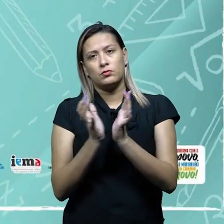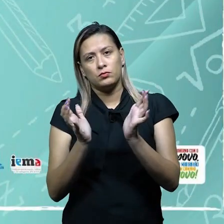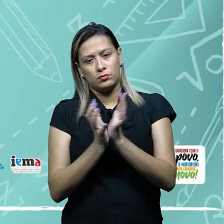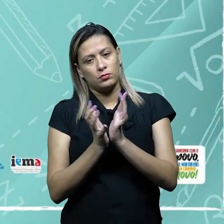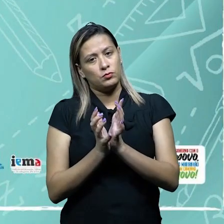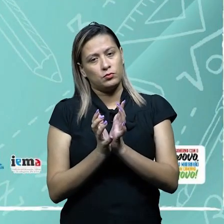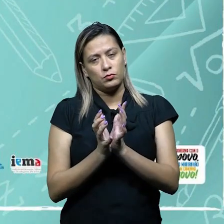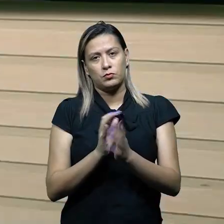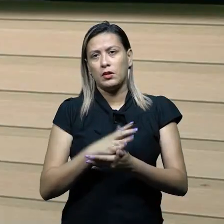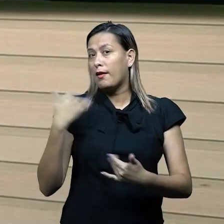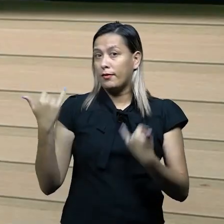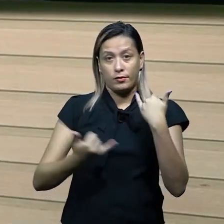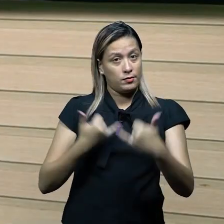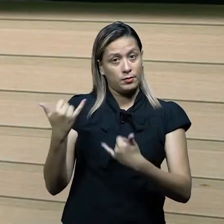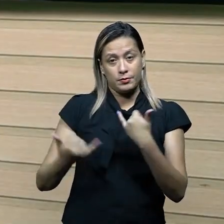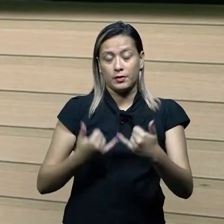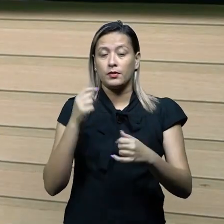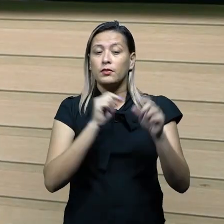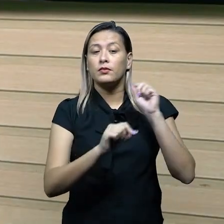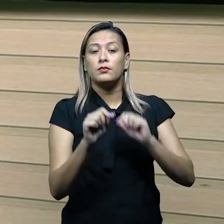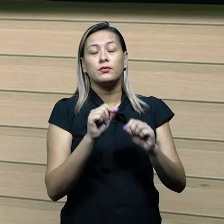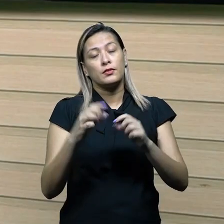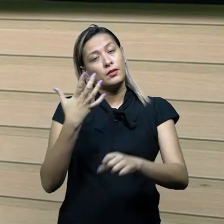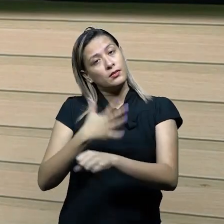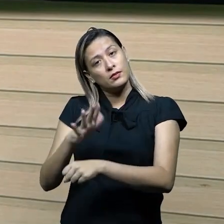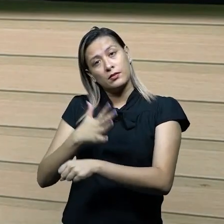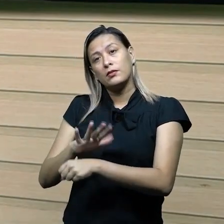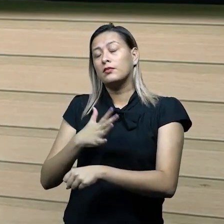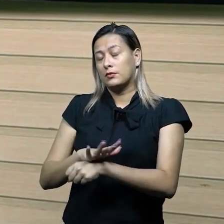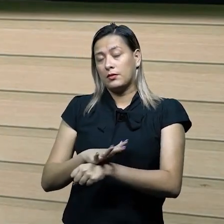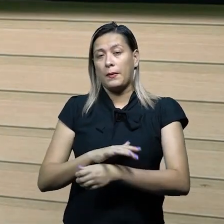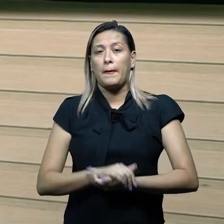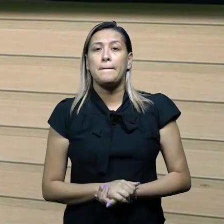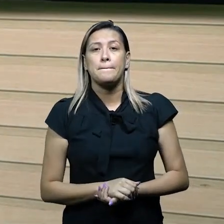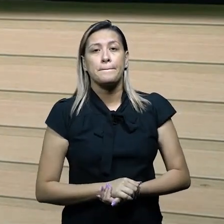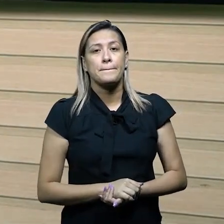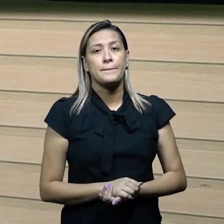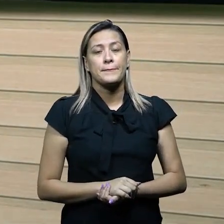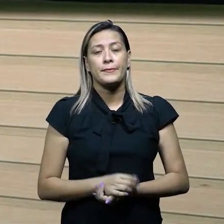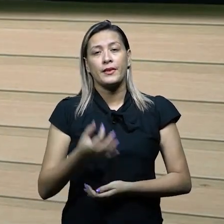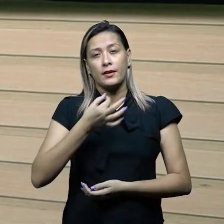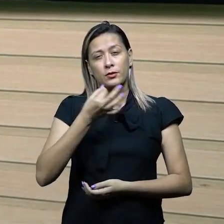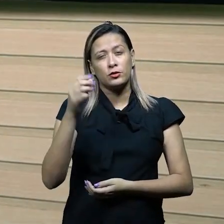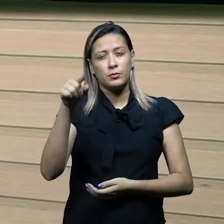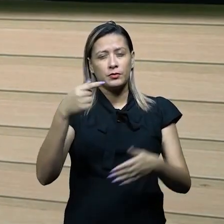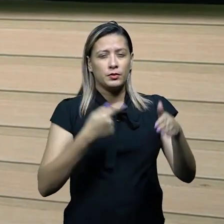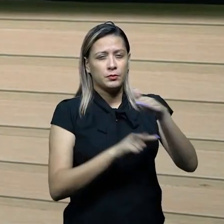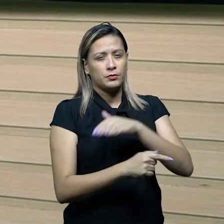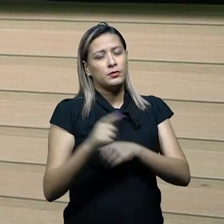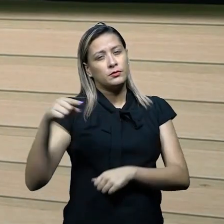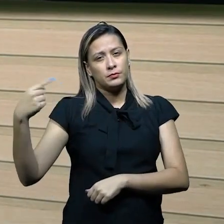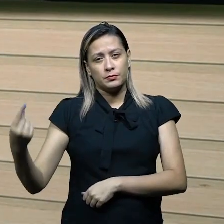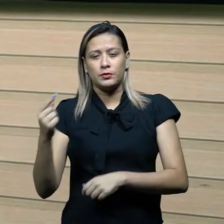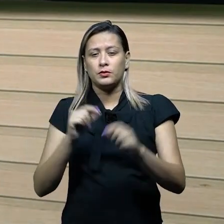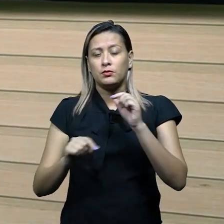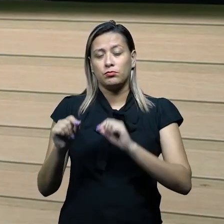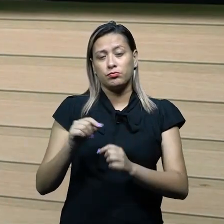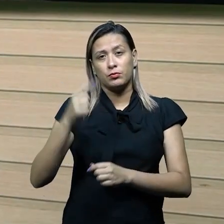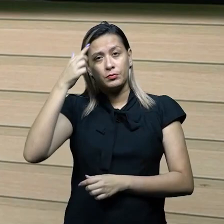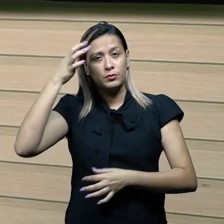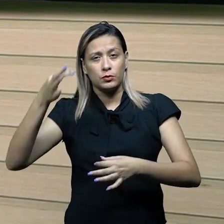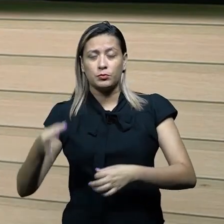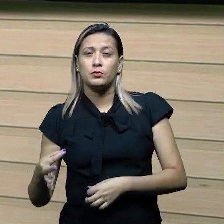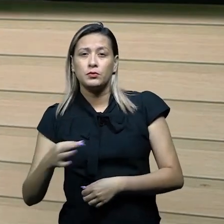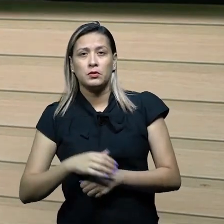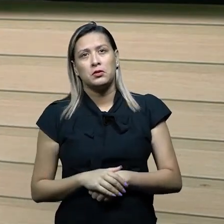As dinâmicas de grupo. Dinâmica de grupo não é brincadeira, dinâmica de grupo são testes, fica a dica para depois vocês se aprofundarem, são